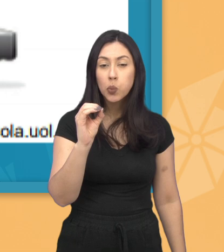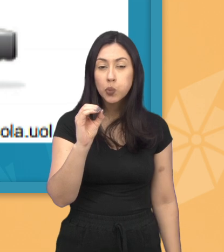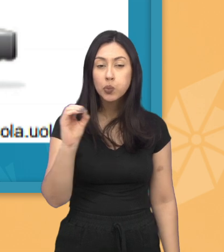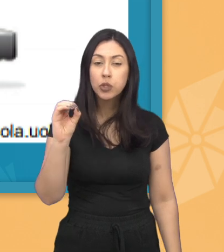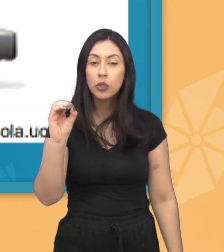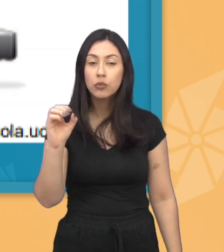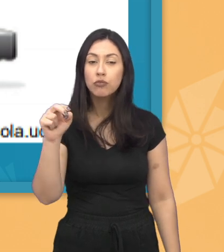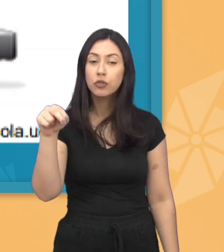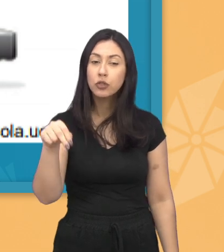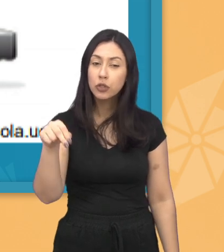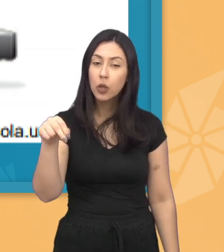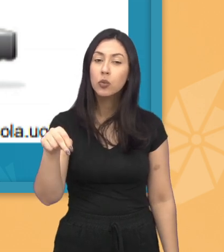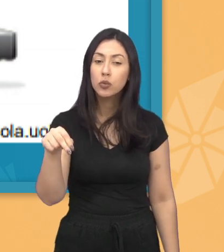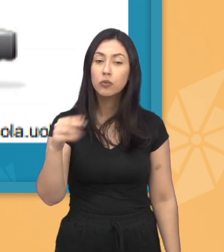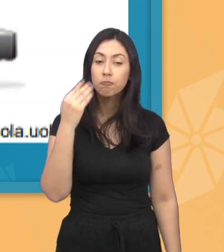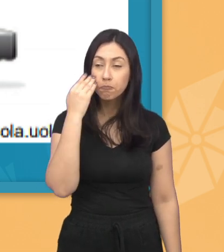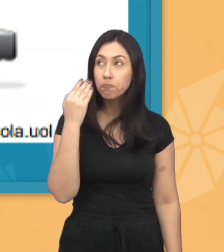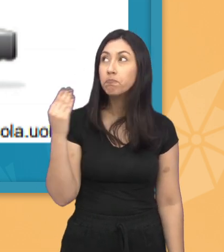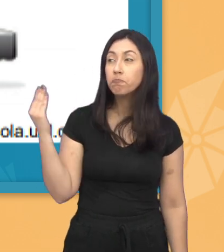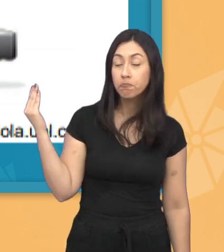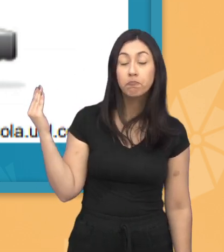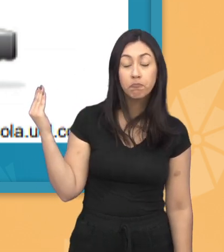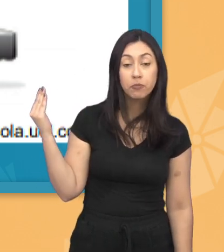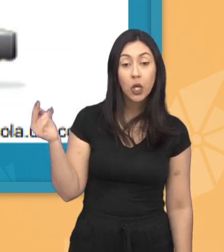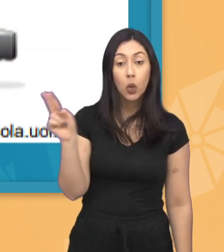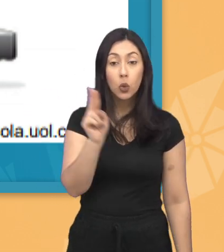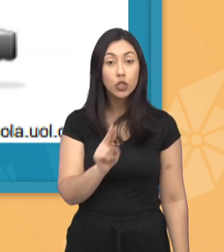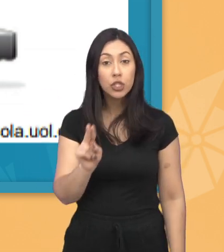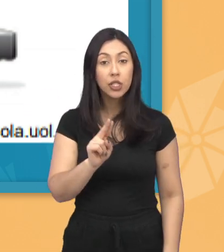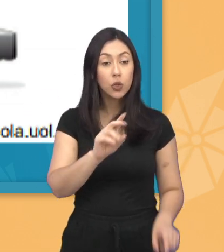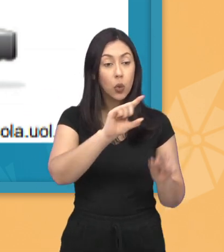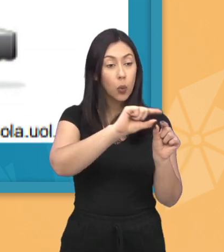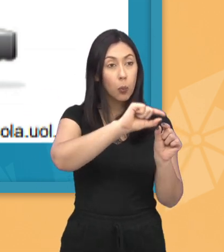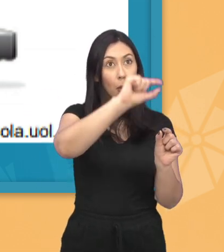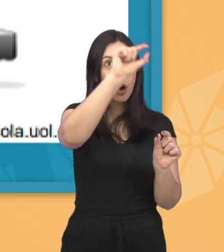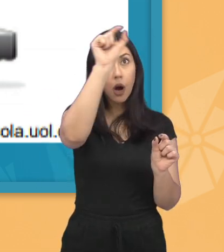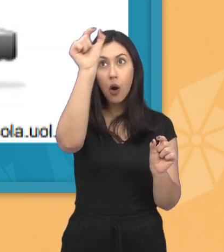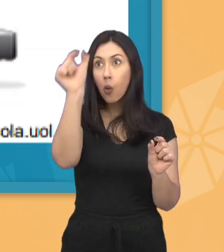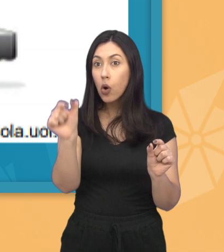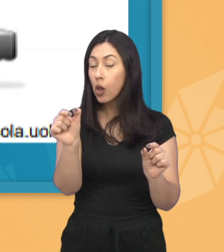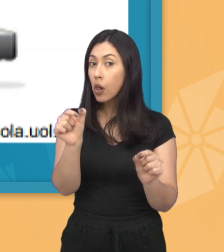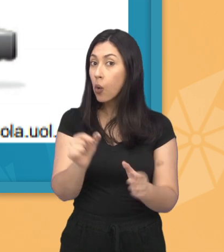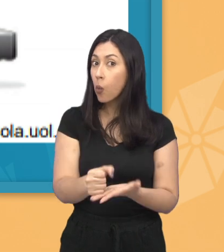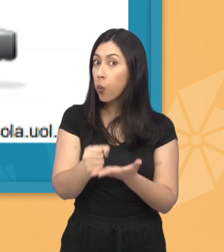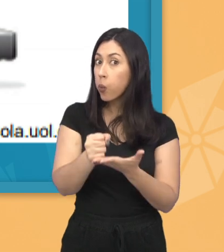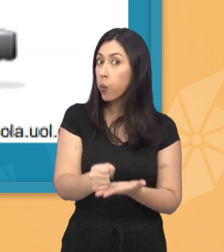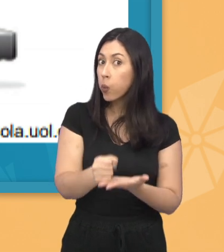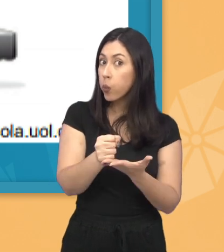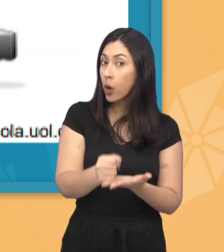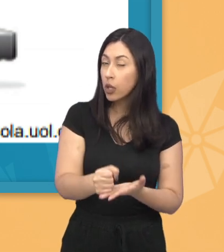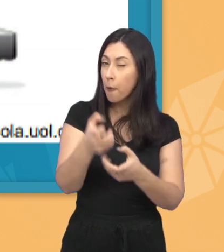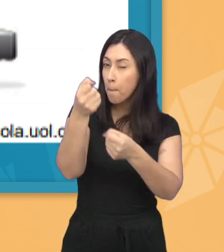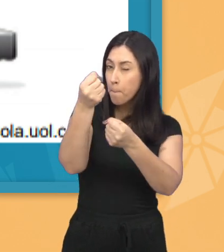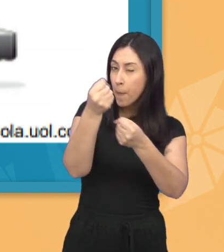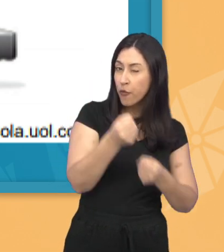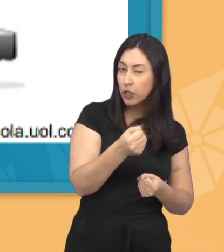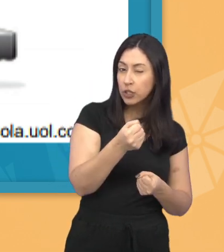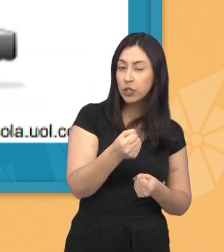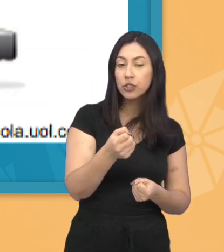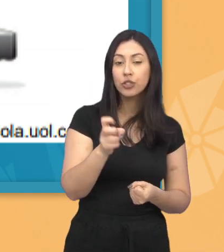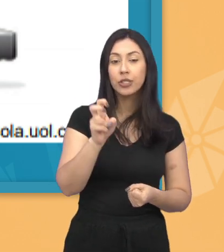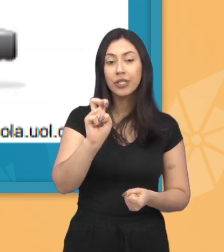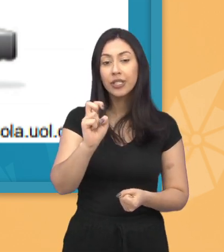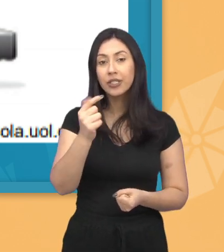meio de uma rodana fixa conforme a figura utilizando uma corda que suporta no máximo uma tração de